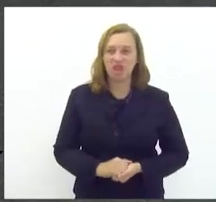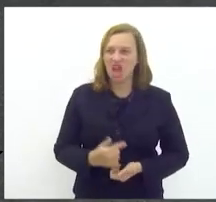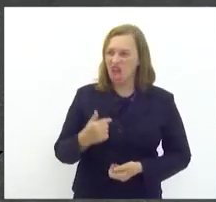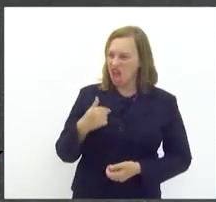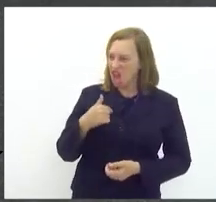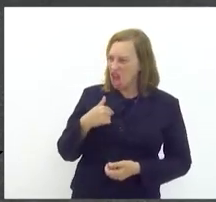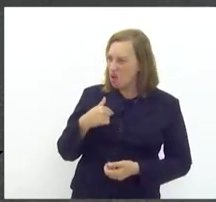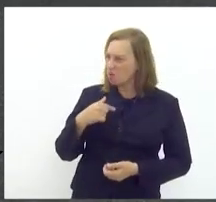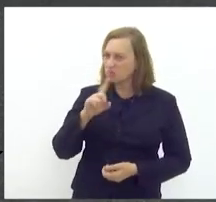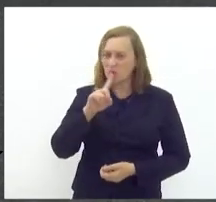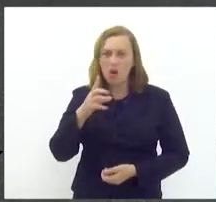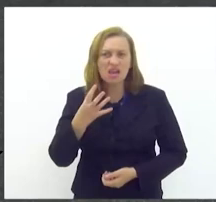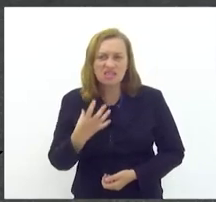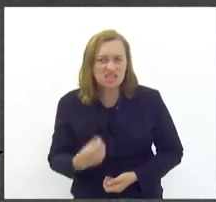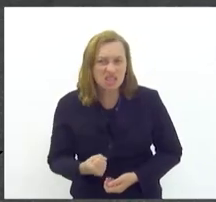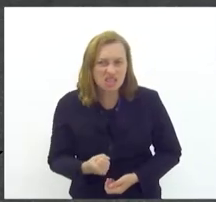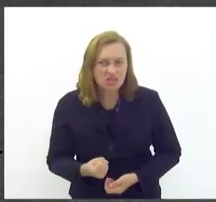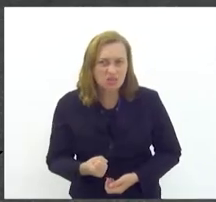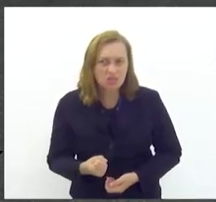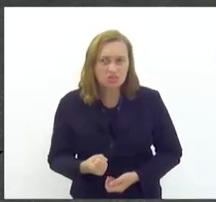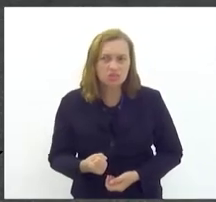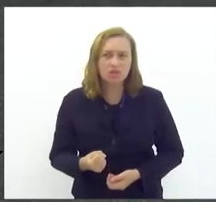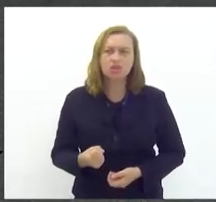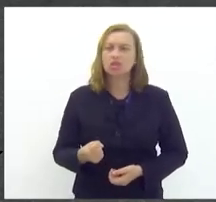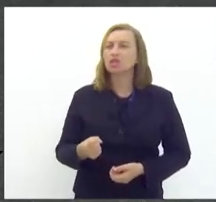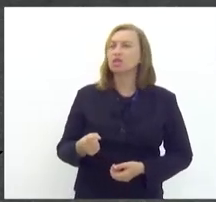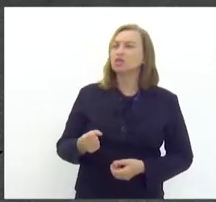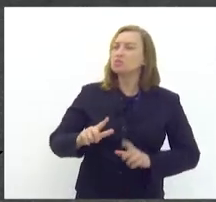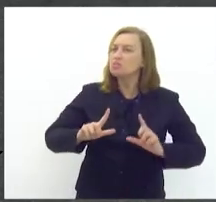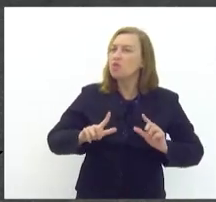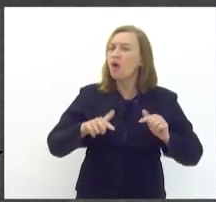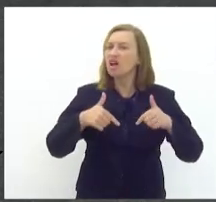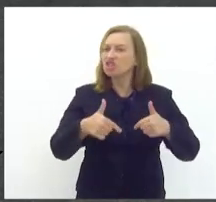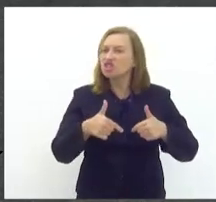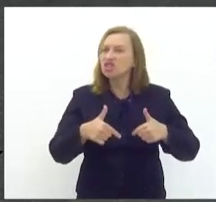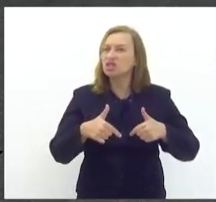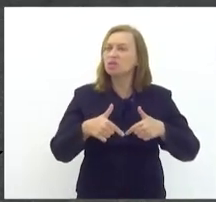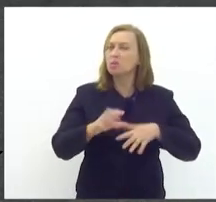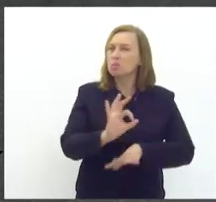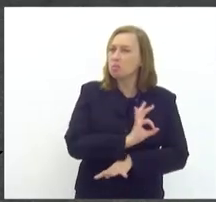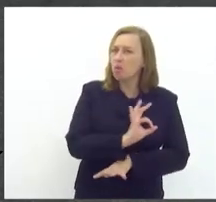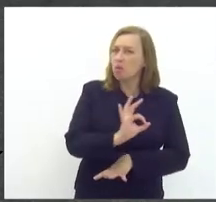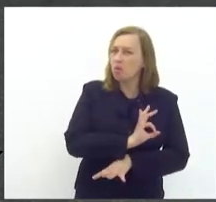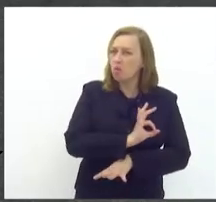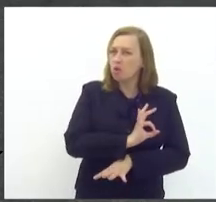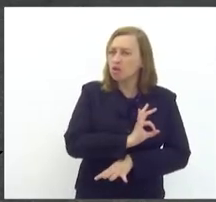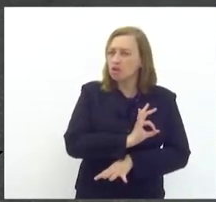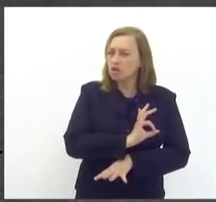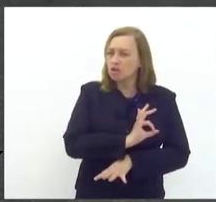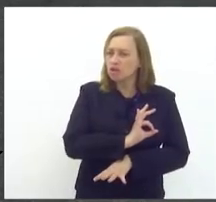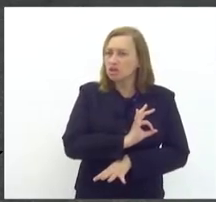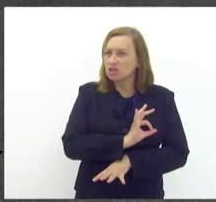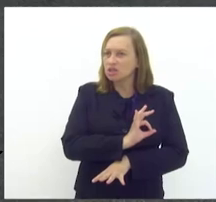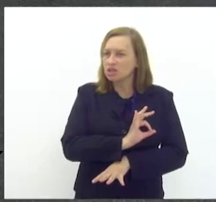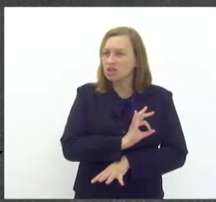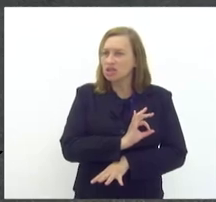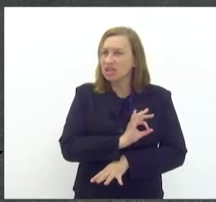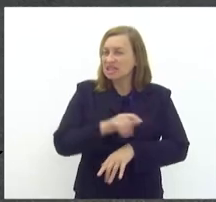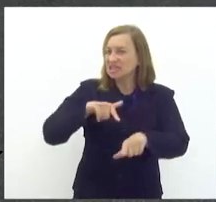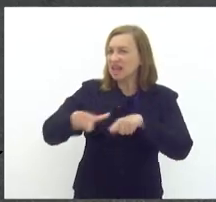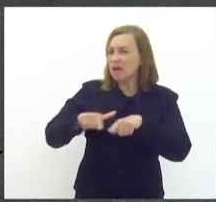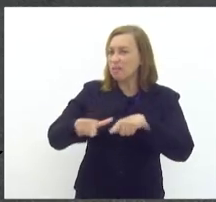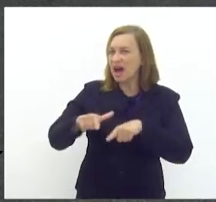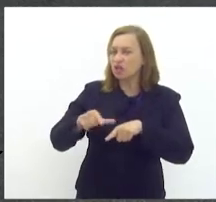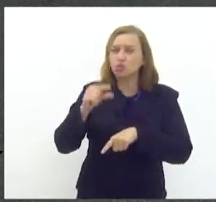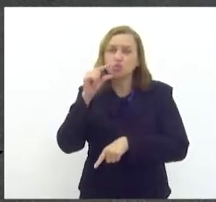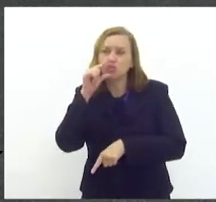não me papo e nunca me pautei a minha atuação política em cima de cargo de boquinha Não vem com